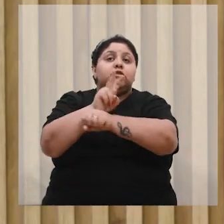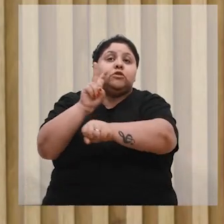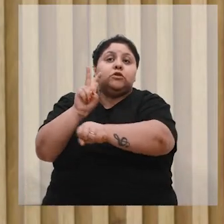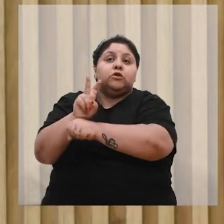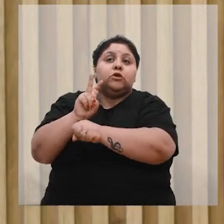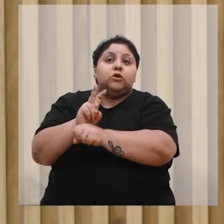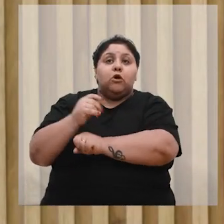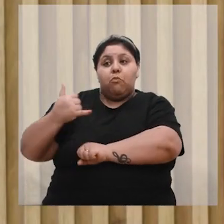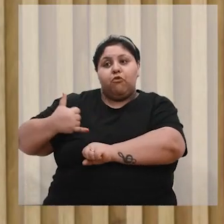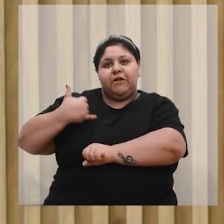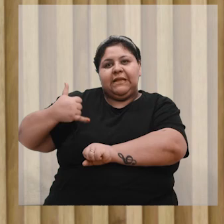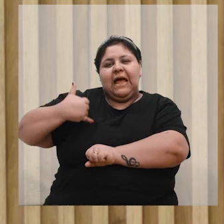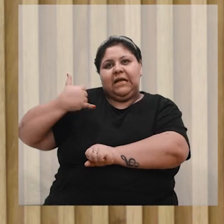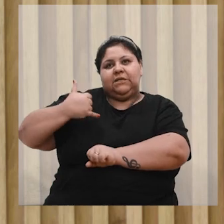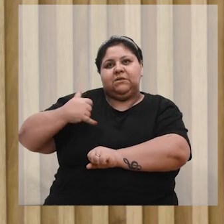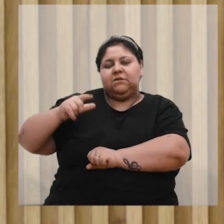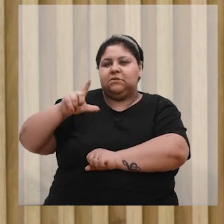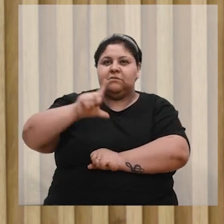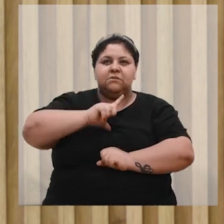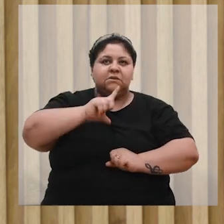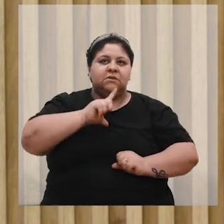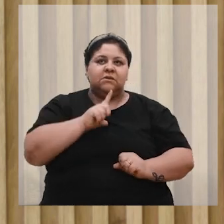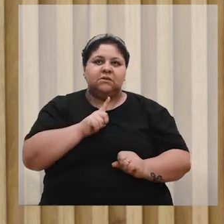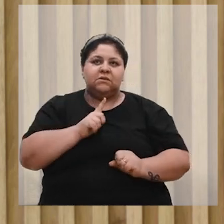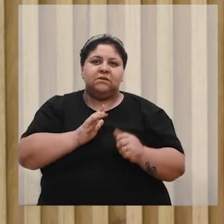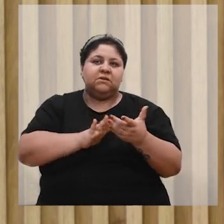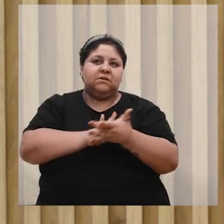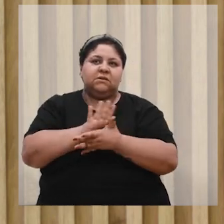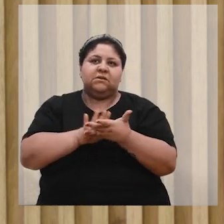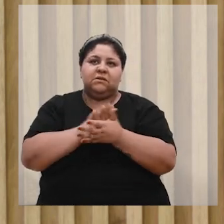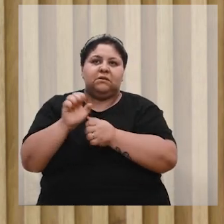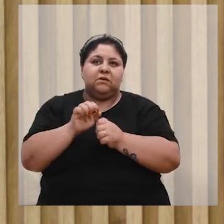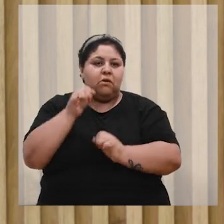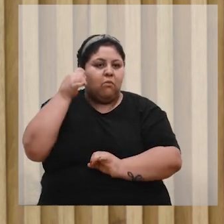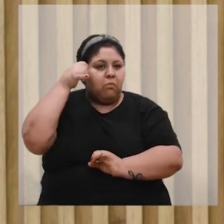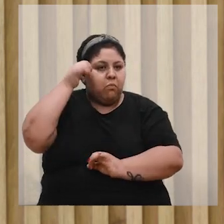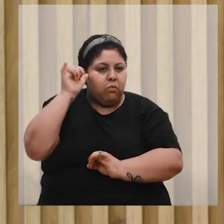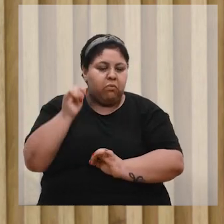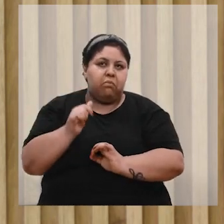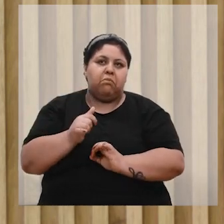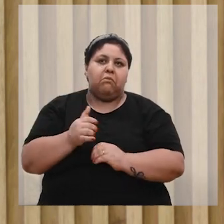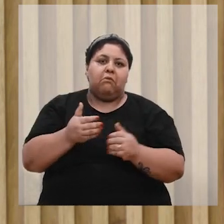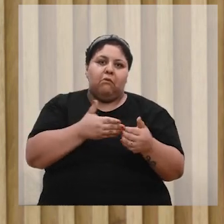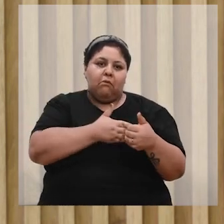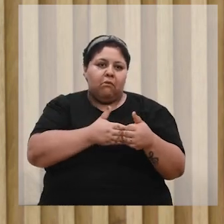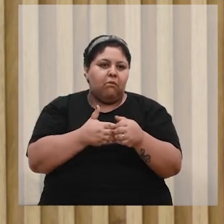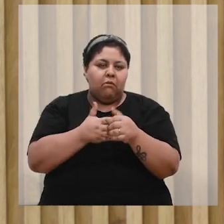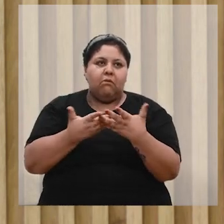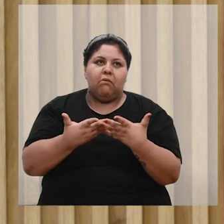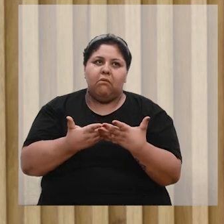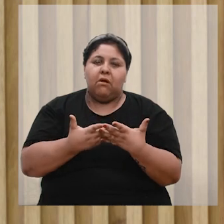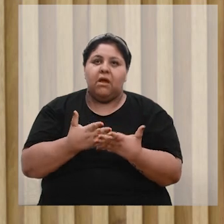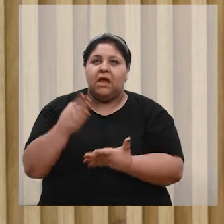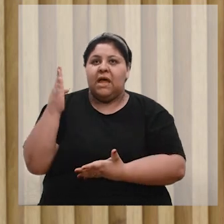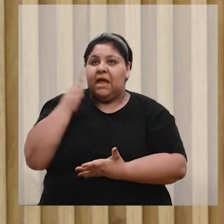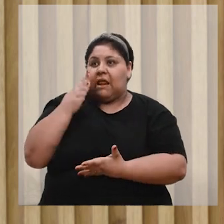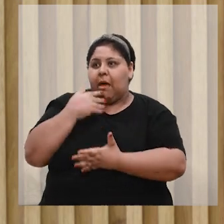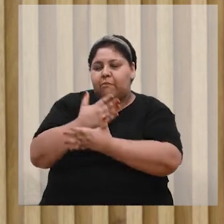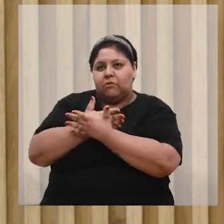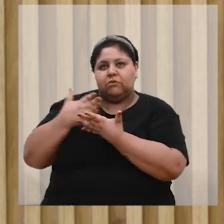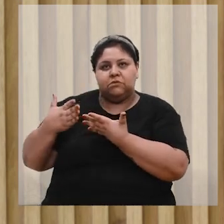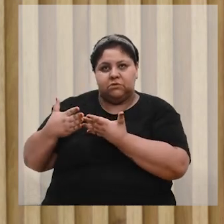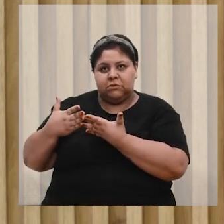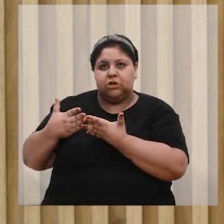quais os cuidados por faixa etária? Já tem que... Não tem nada que possa evitar. Tipo, tem que fazer o acompanhamento meio